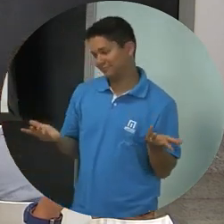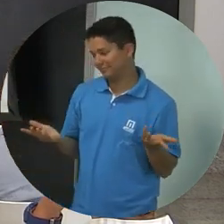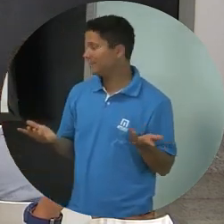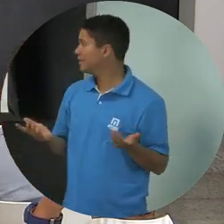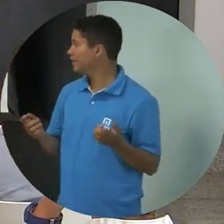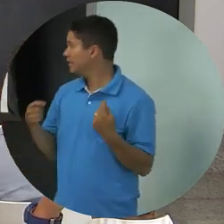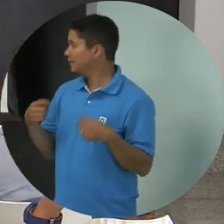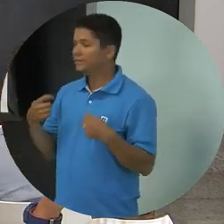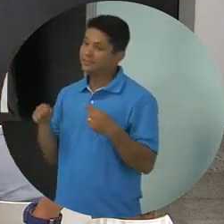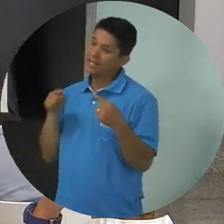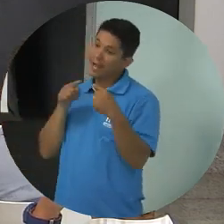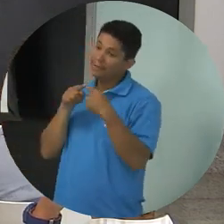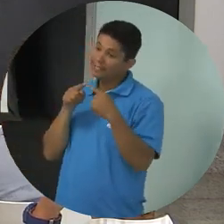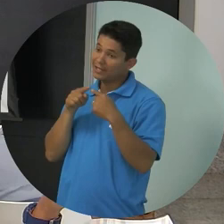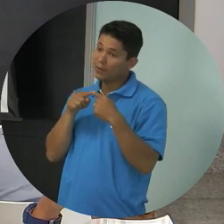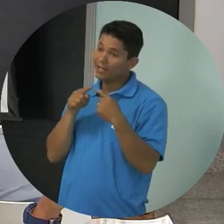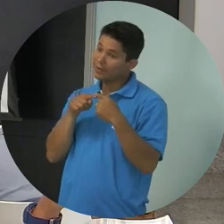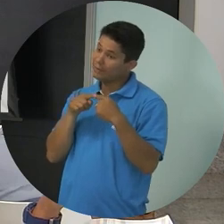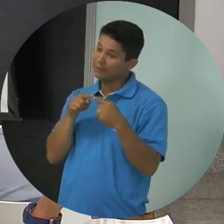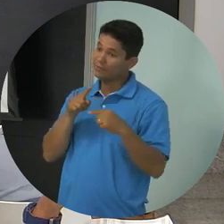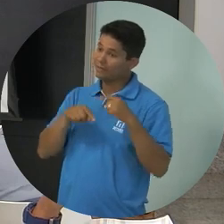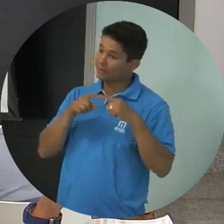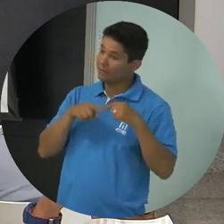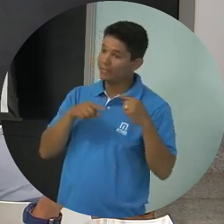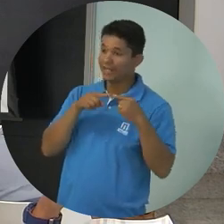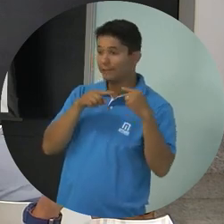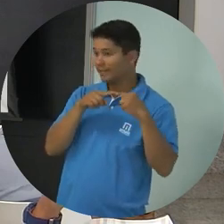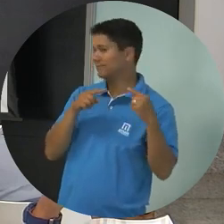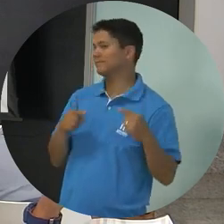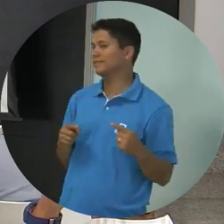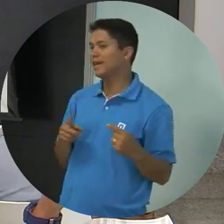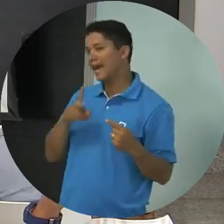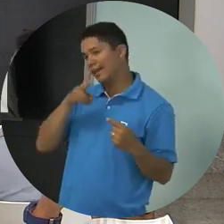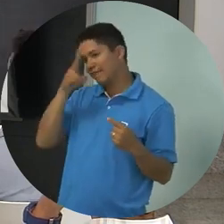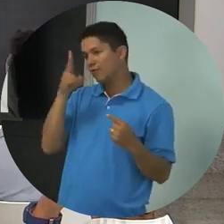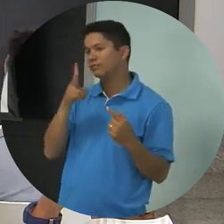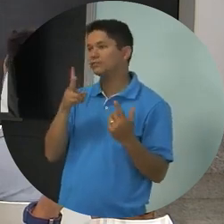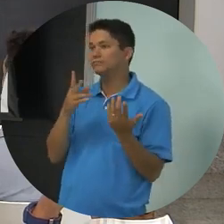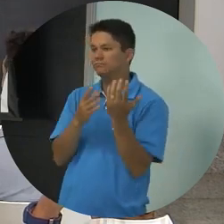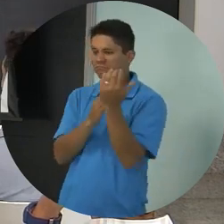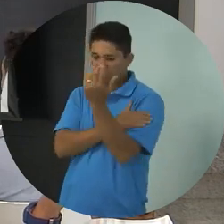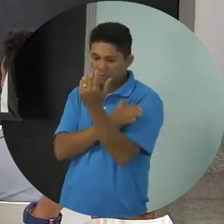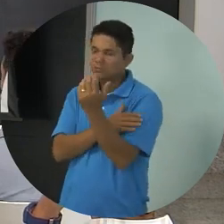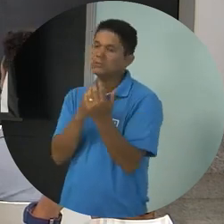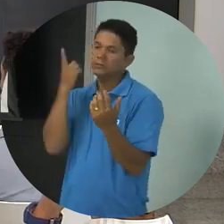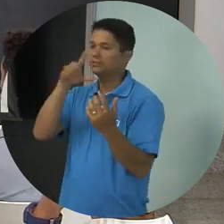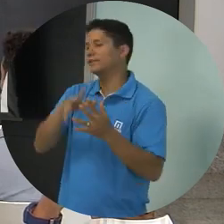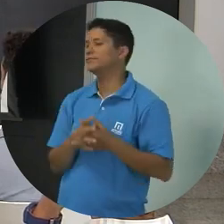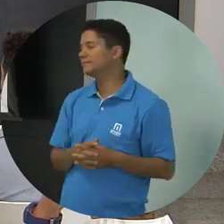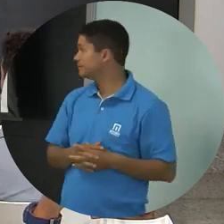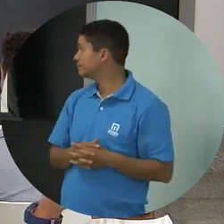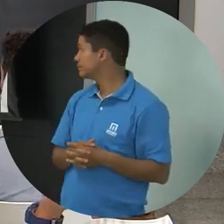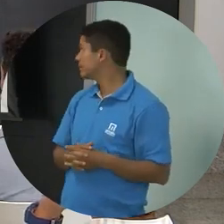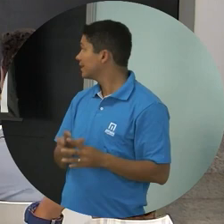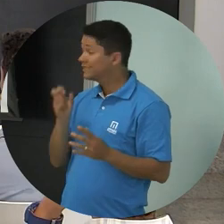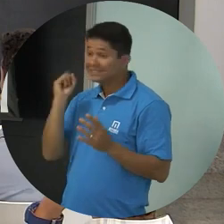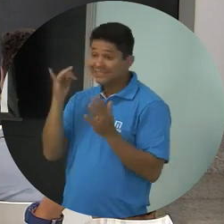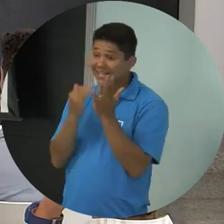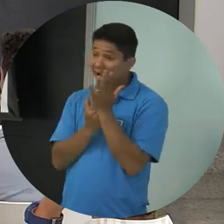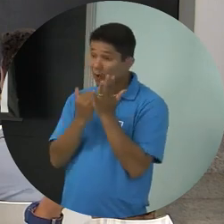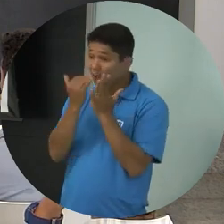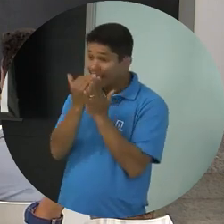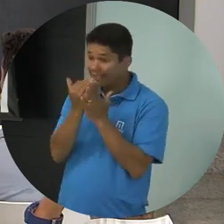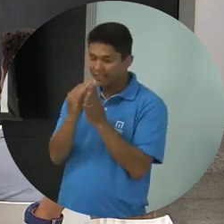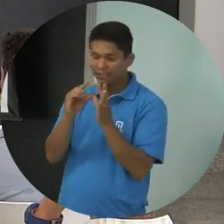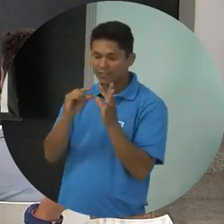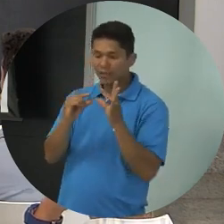né, compatível para que ele tenha força suficiente para manter essa pressão. Por quê? Quando se for aumentando o